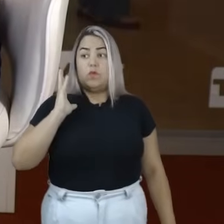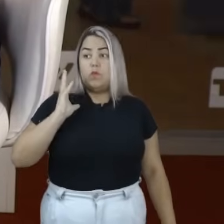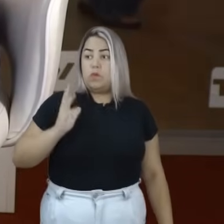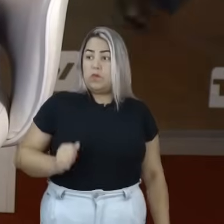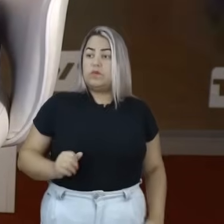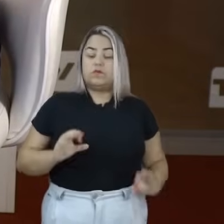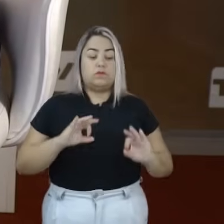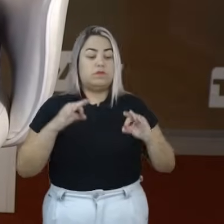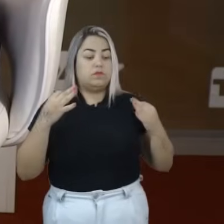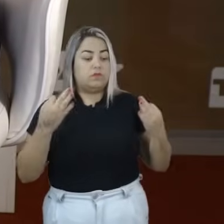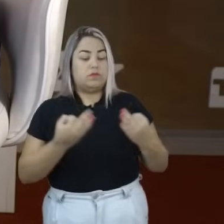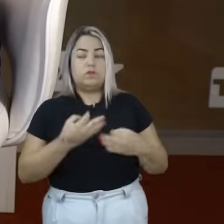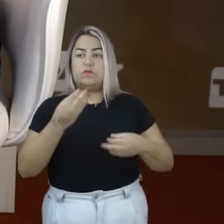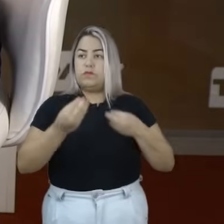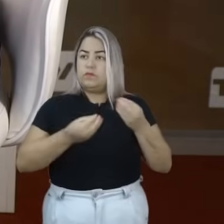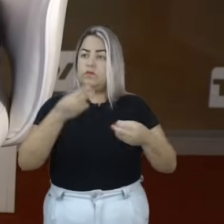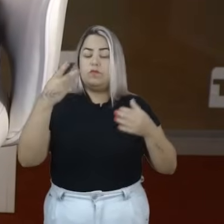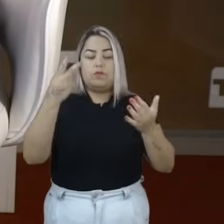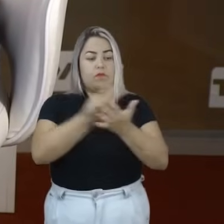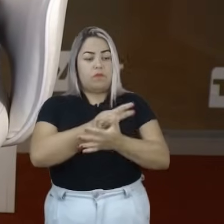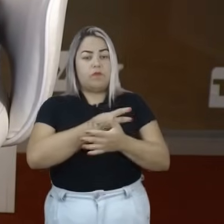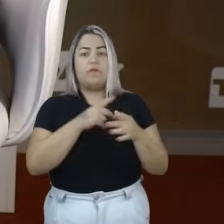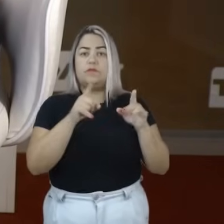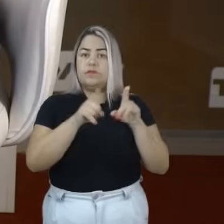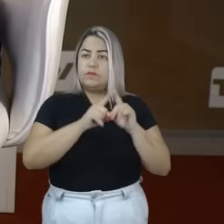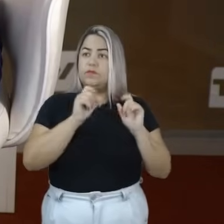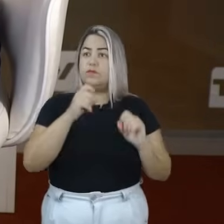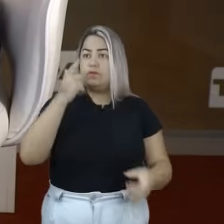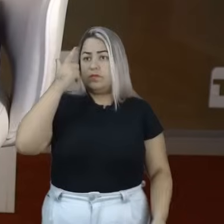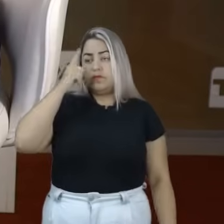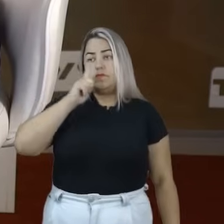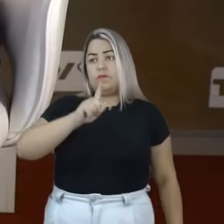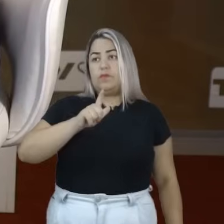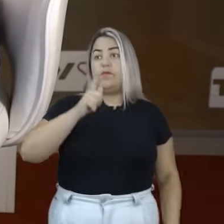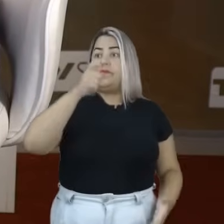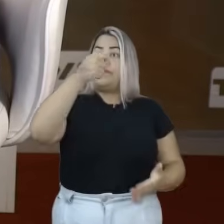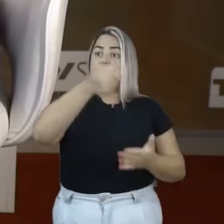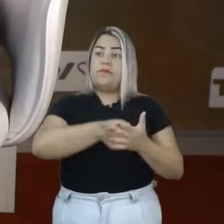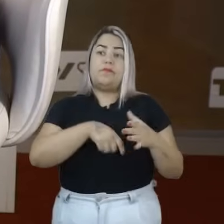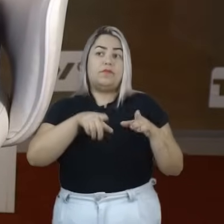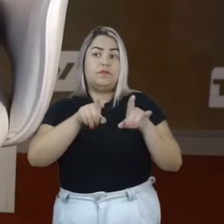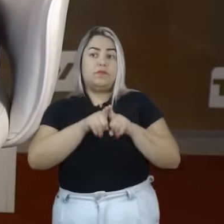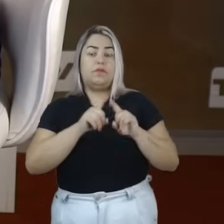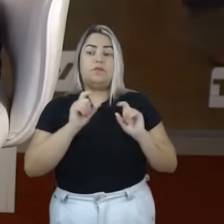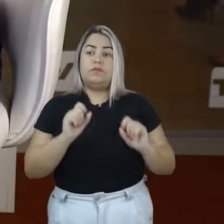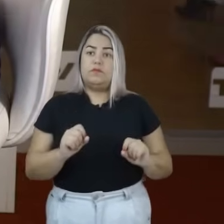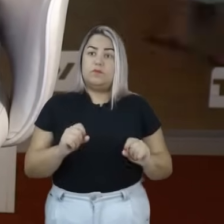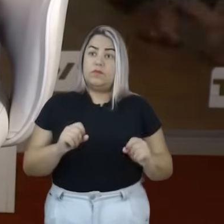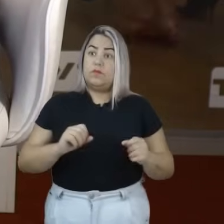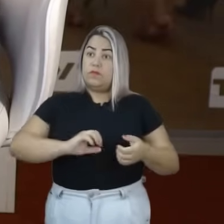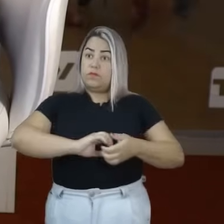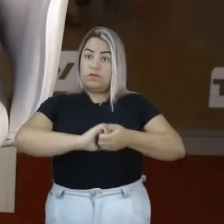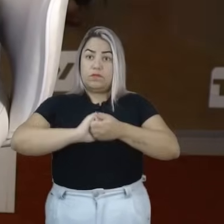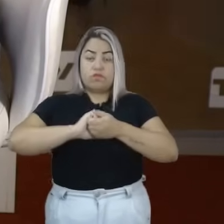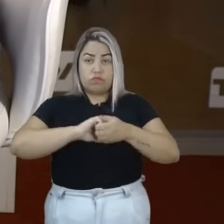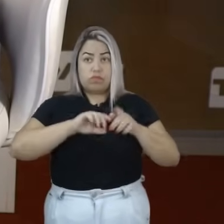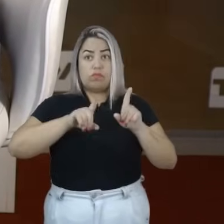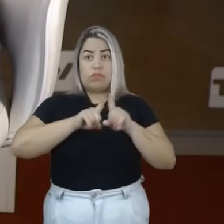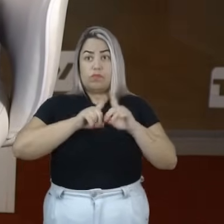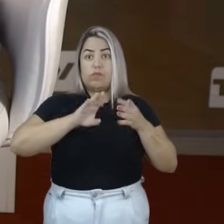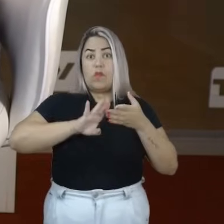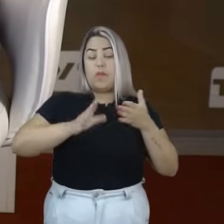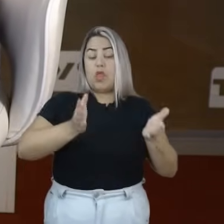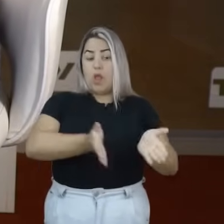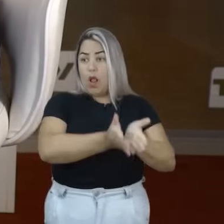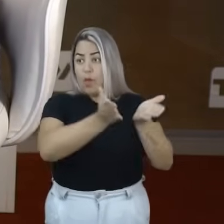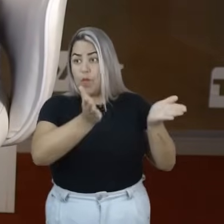Família, como é que funciona, como é que consegue garantir uma condição de dar as mãos e depois tirar da